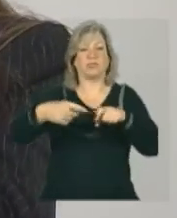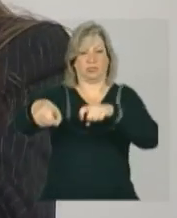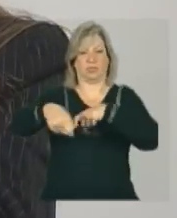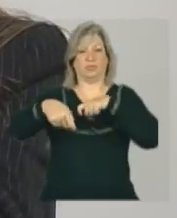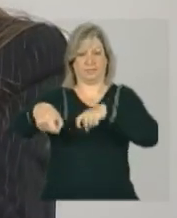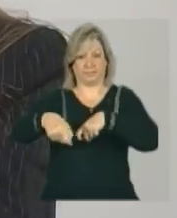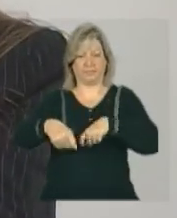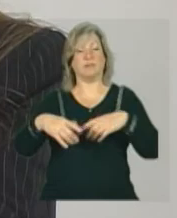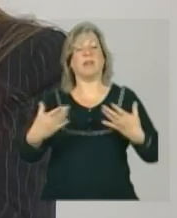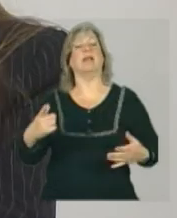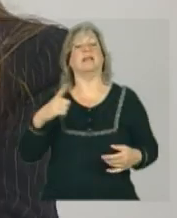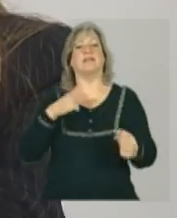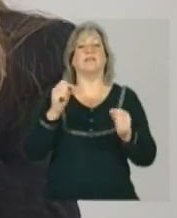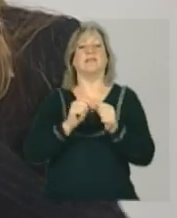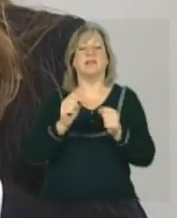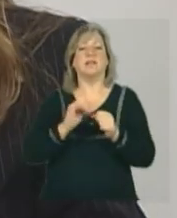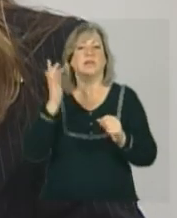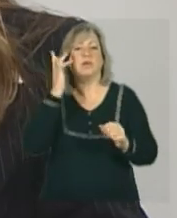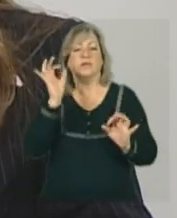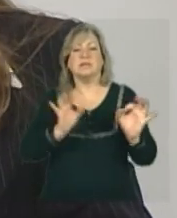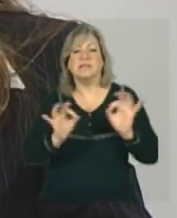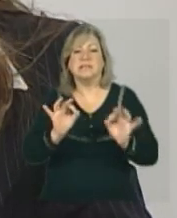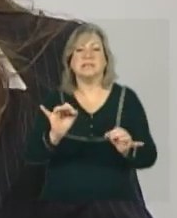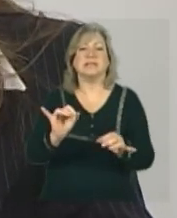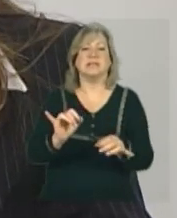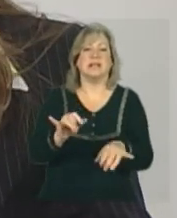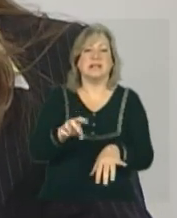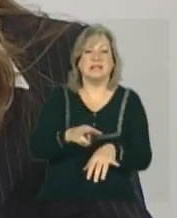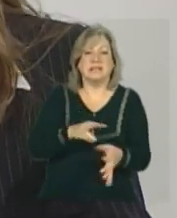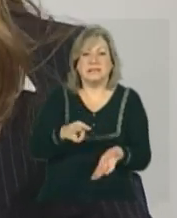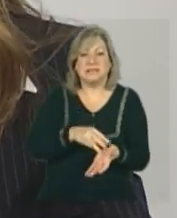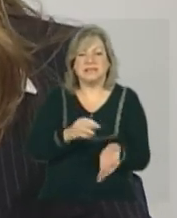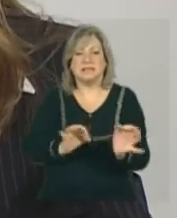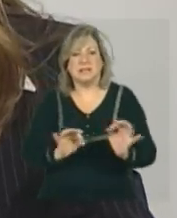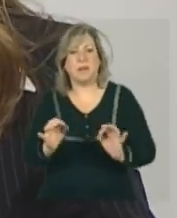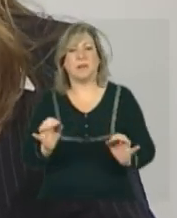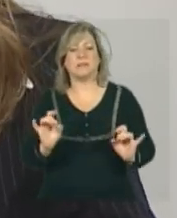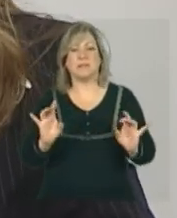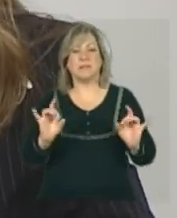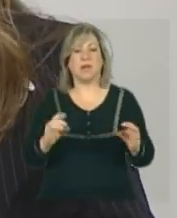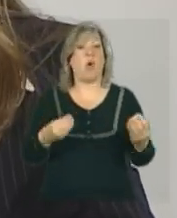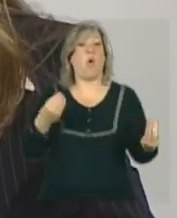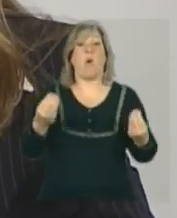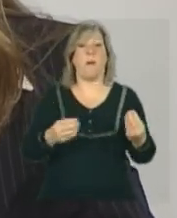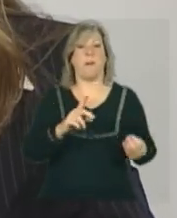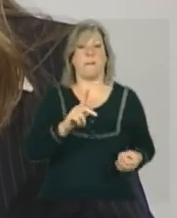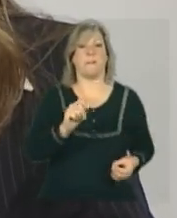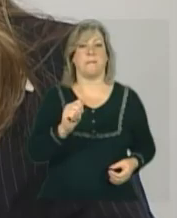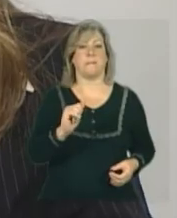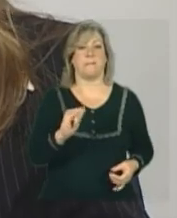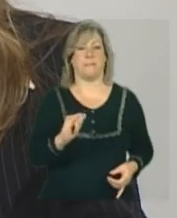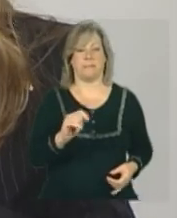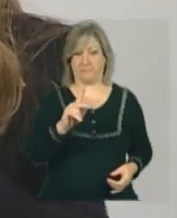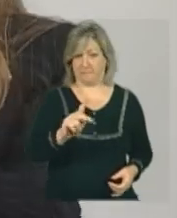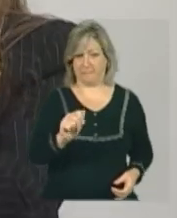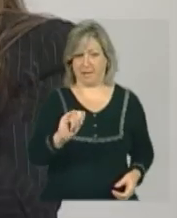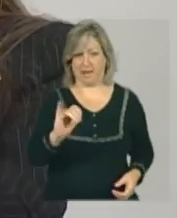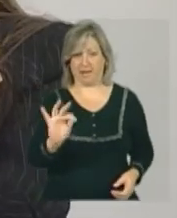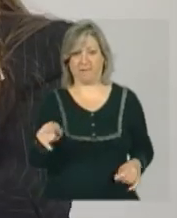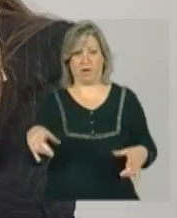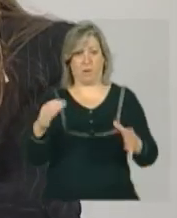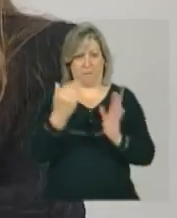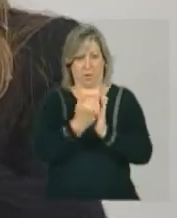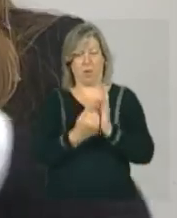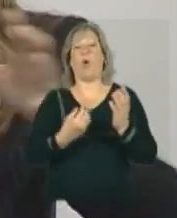estratégias específicas para isso, porque como é que eu vou desenvolver o PAIF, que é o Serviço de Proteção e Atendimento Integral à Família, numa área